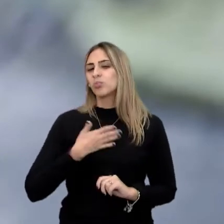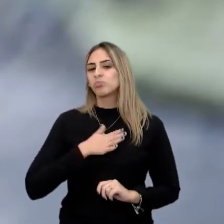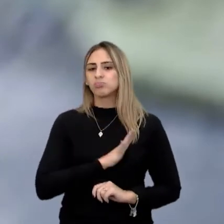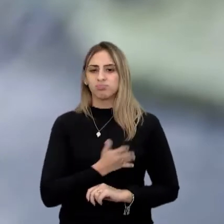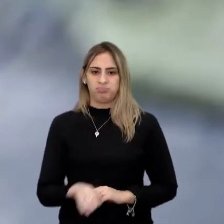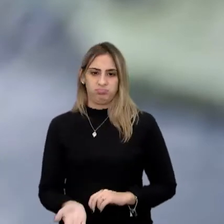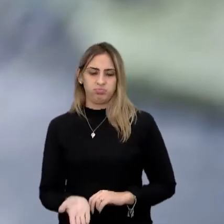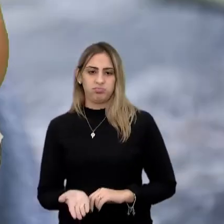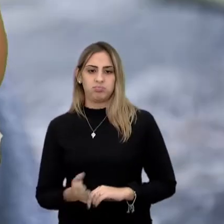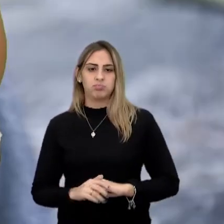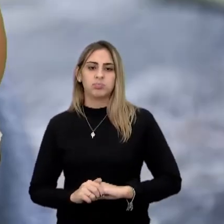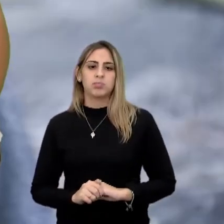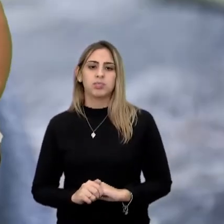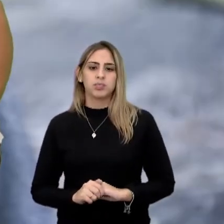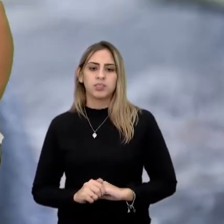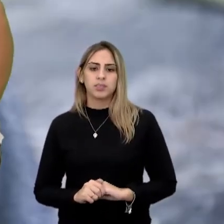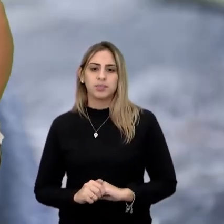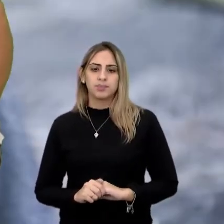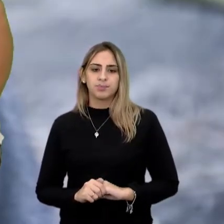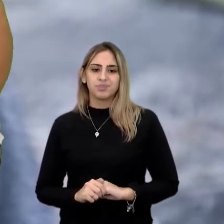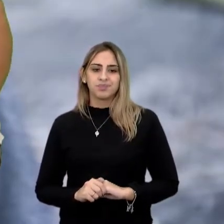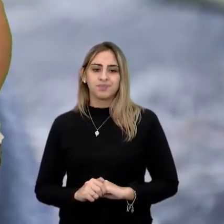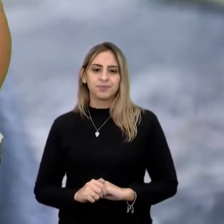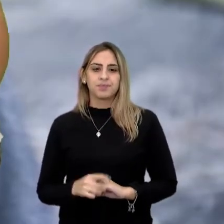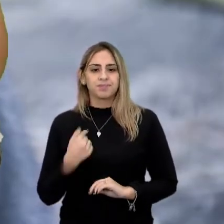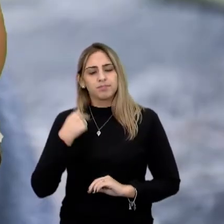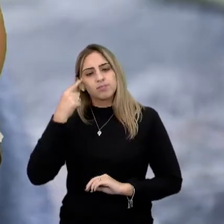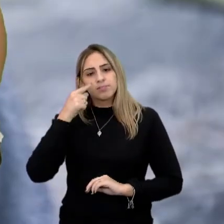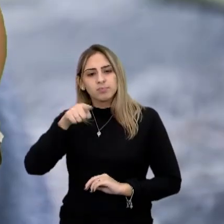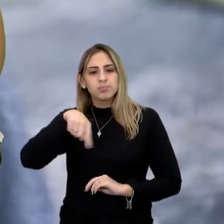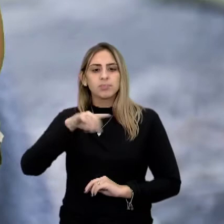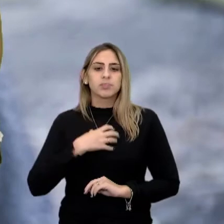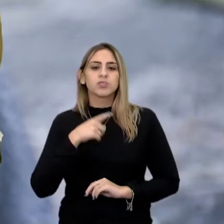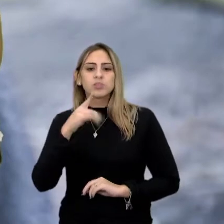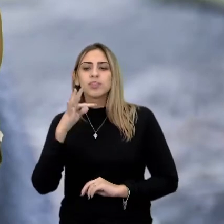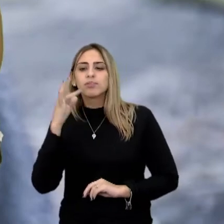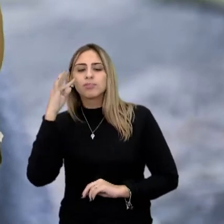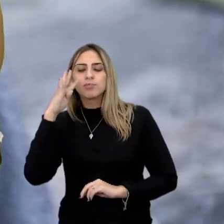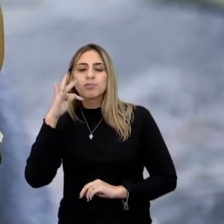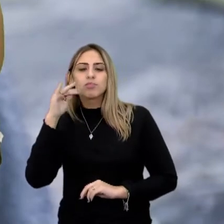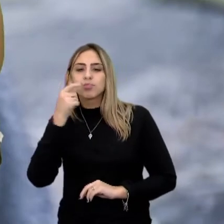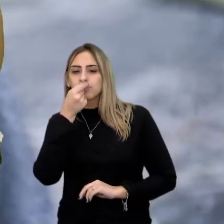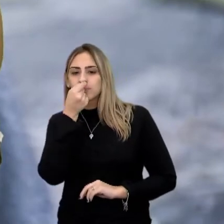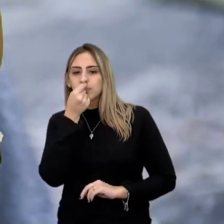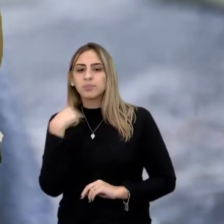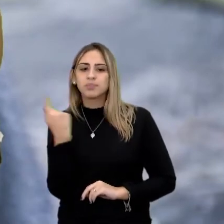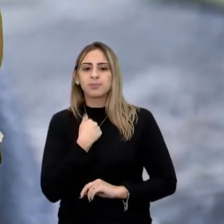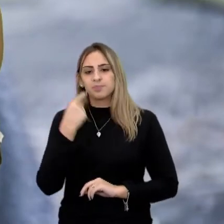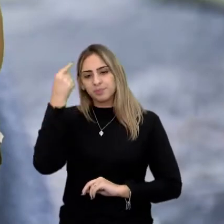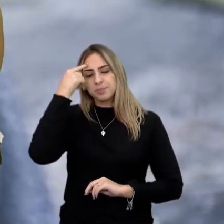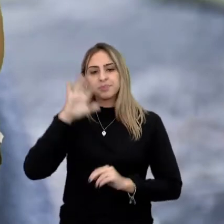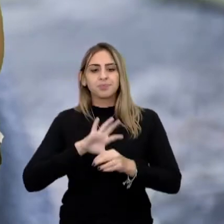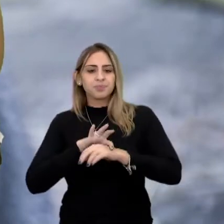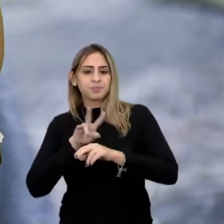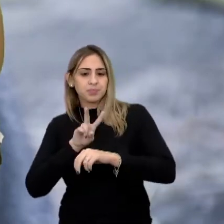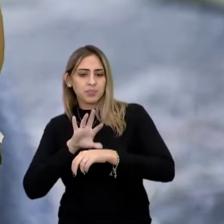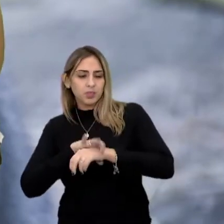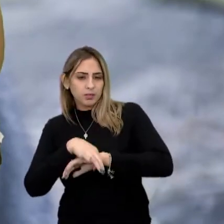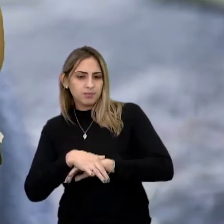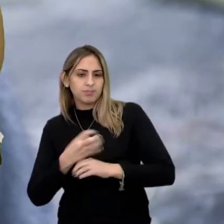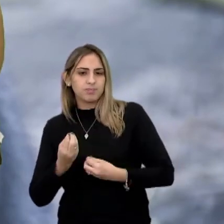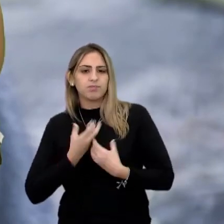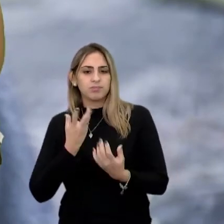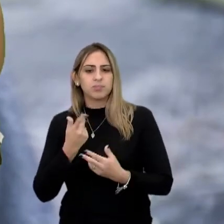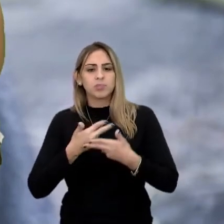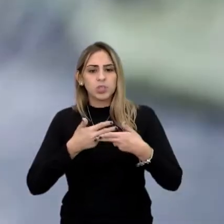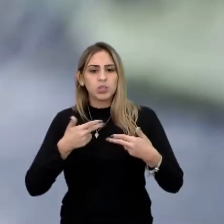goste. Comecei por aí a pensar no amigo. E você, Fabi? Eu acho que quando a gente pensa em segurança da informação, eu acho que